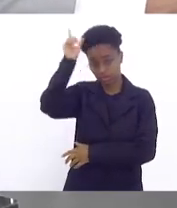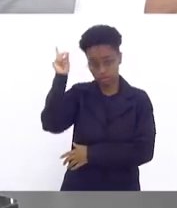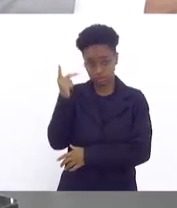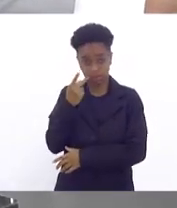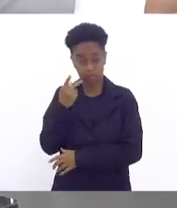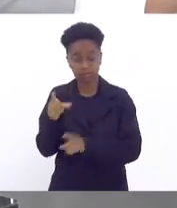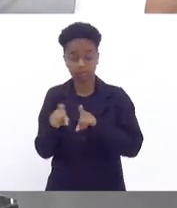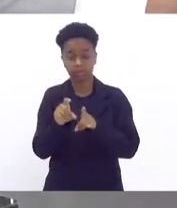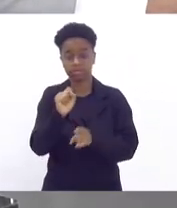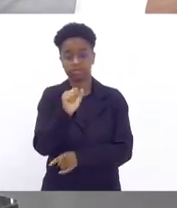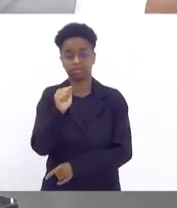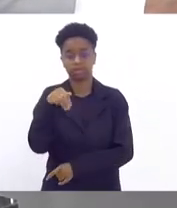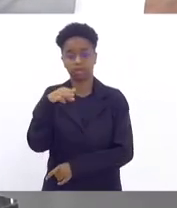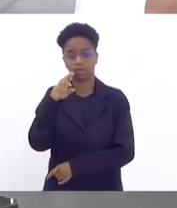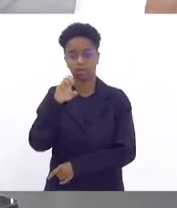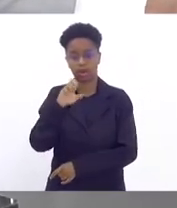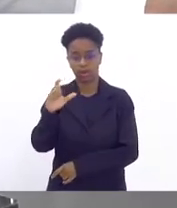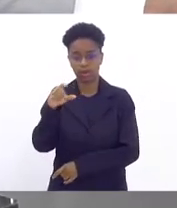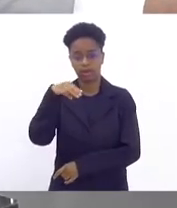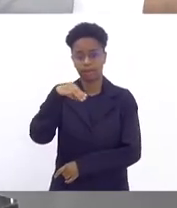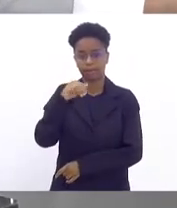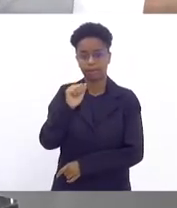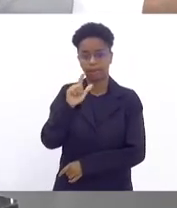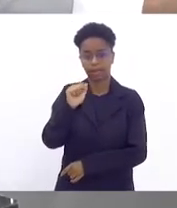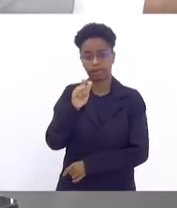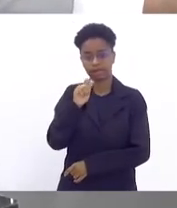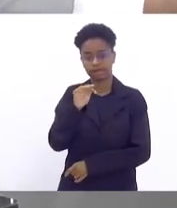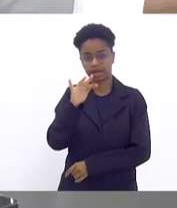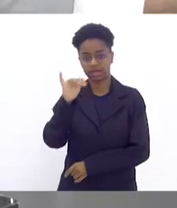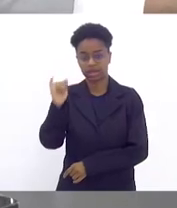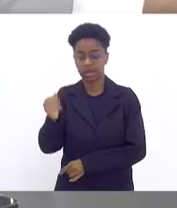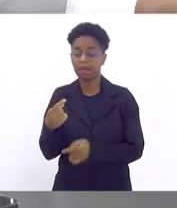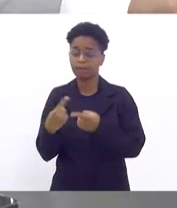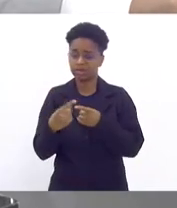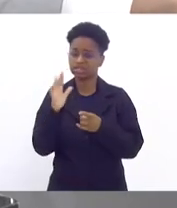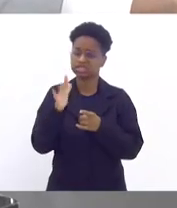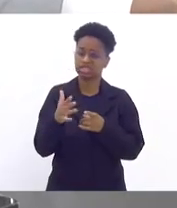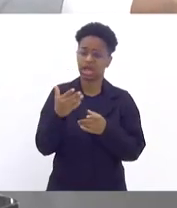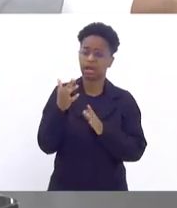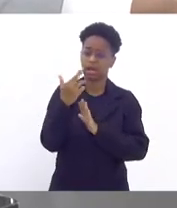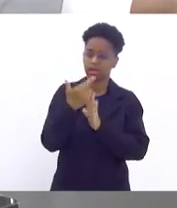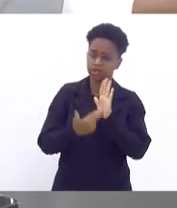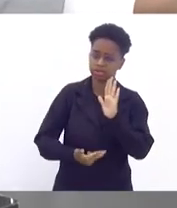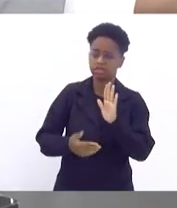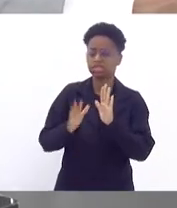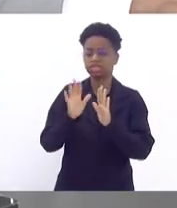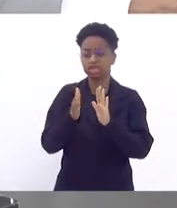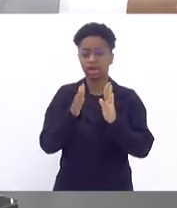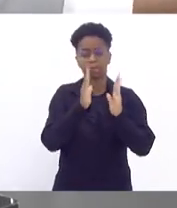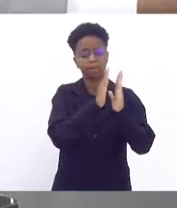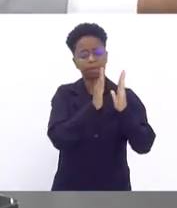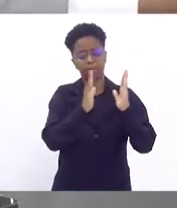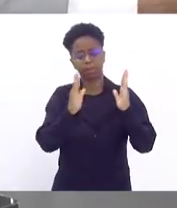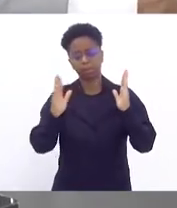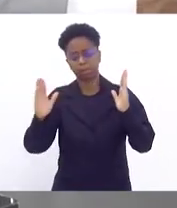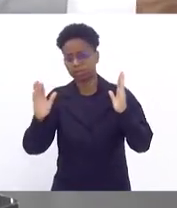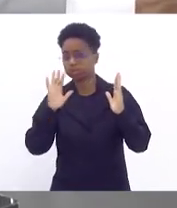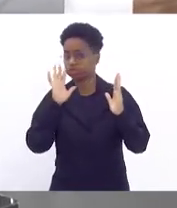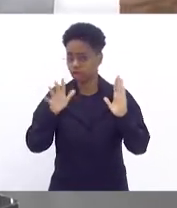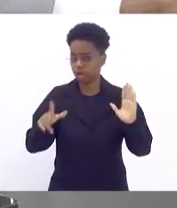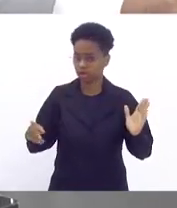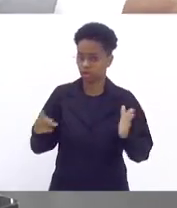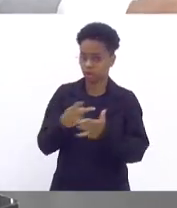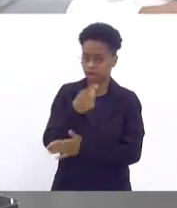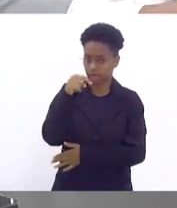esse projeto de resolução ele já estava em redação do vencido ele já tinha passado por todo o processo na casa